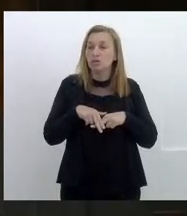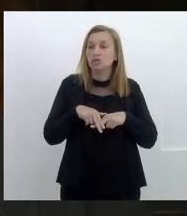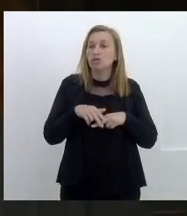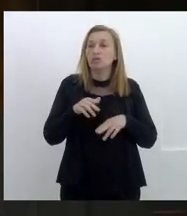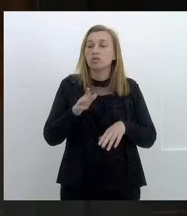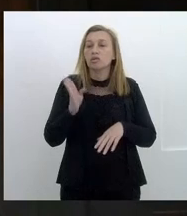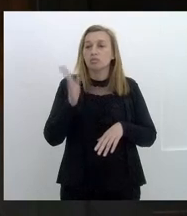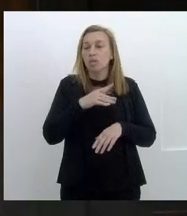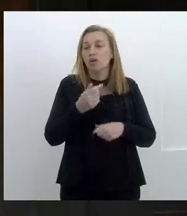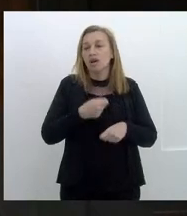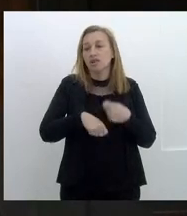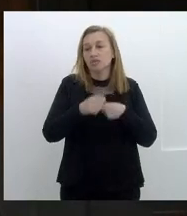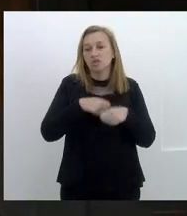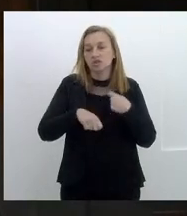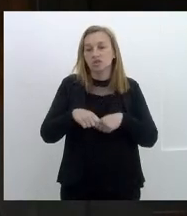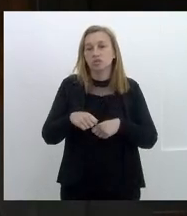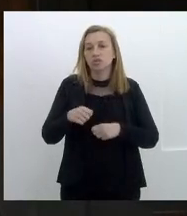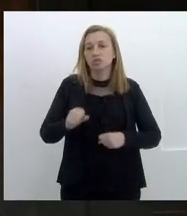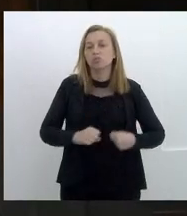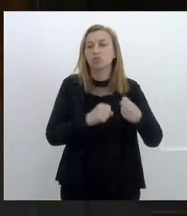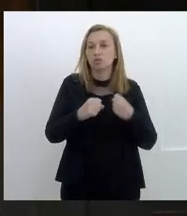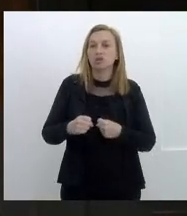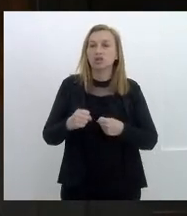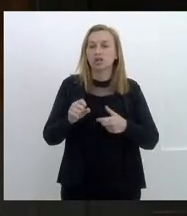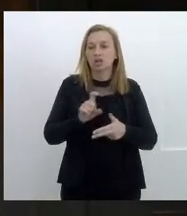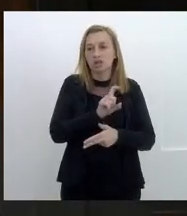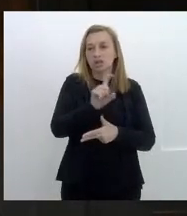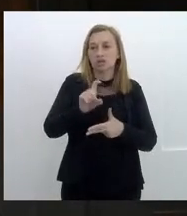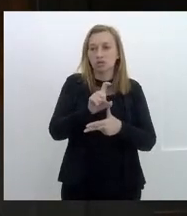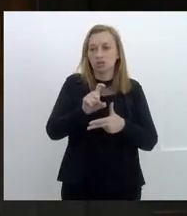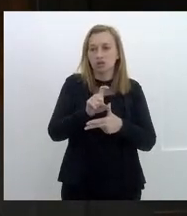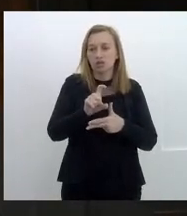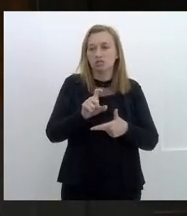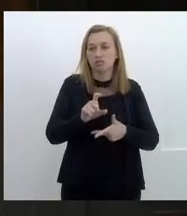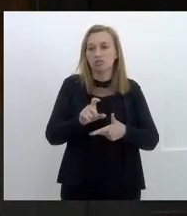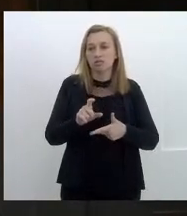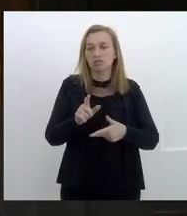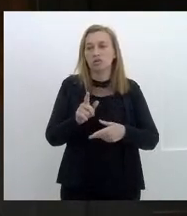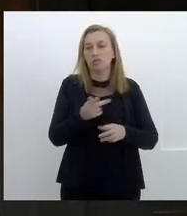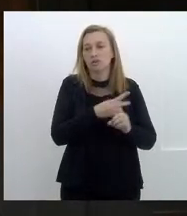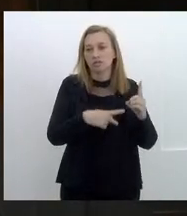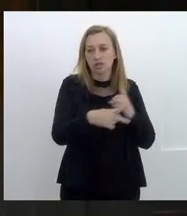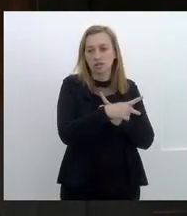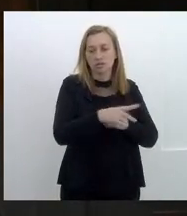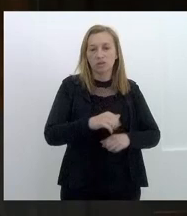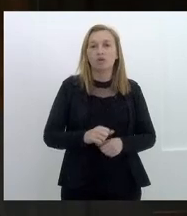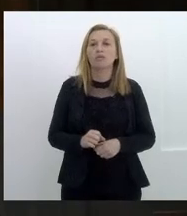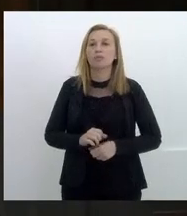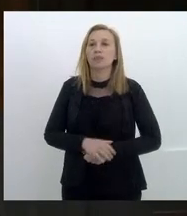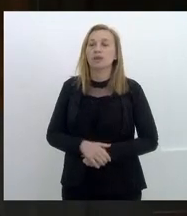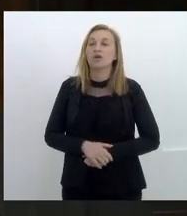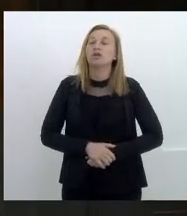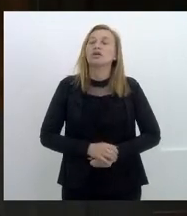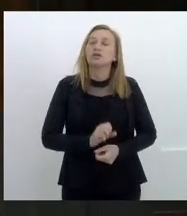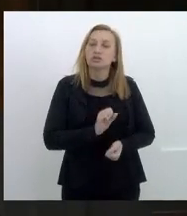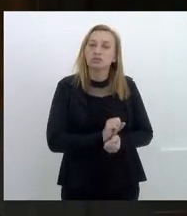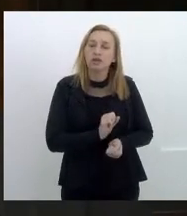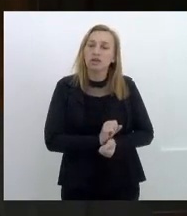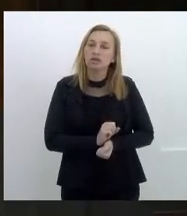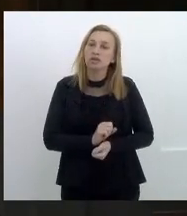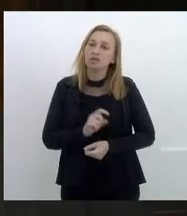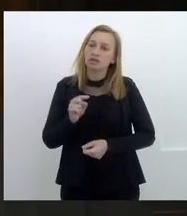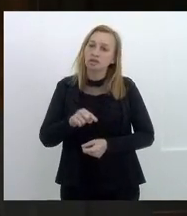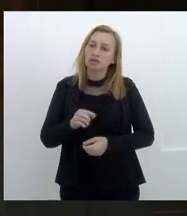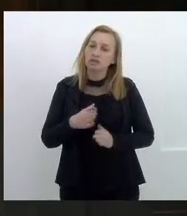gestão do Poder Executivo com relação à Previdência Social bem é isso espero que daqui